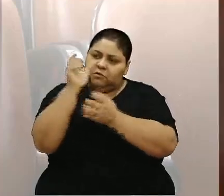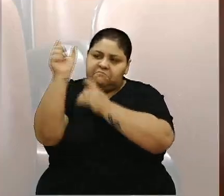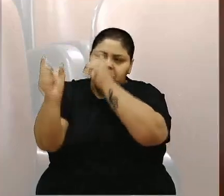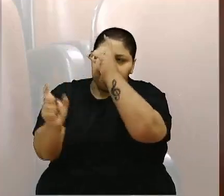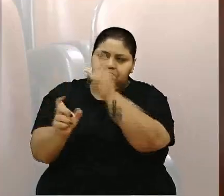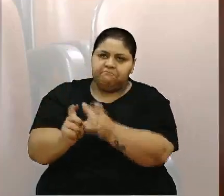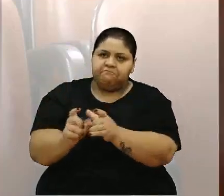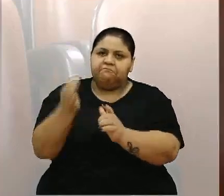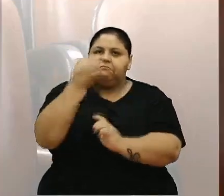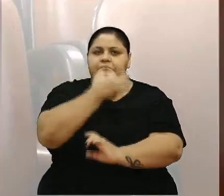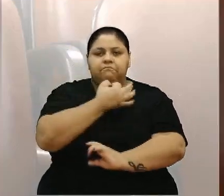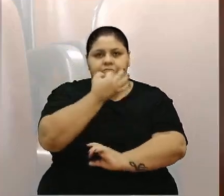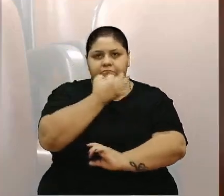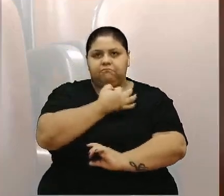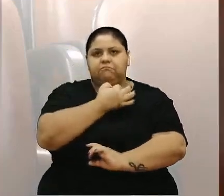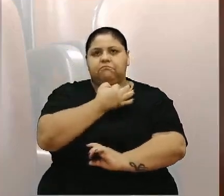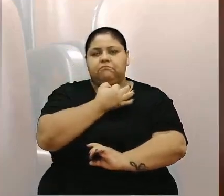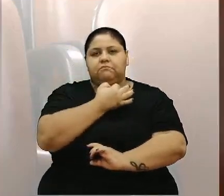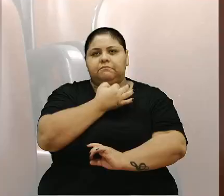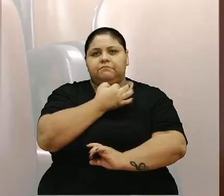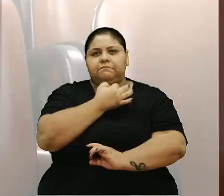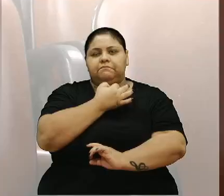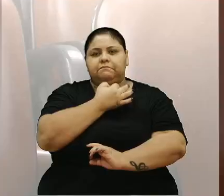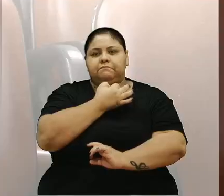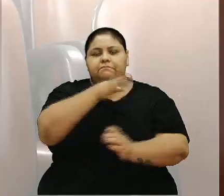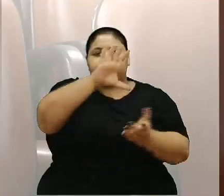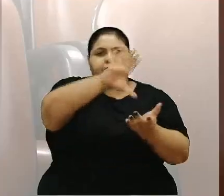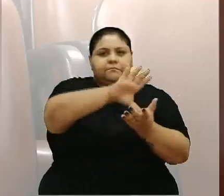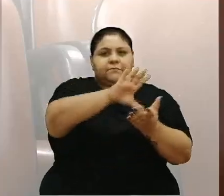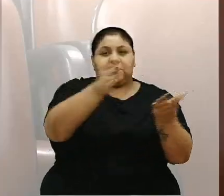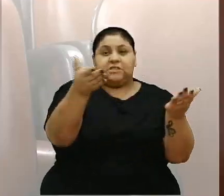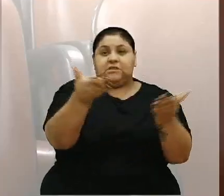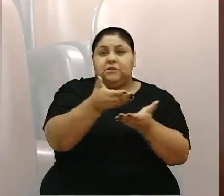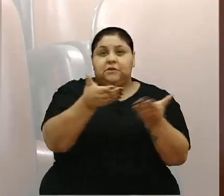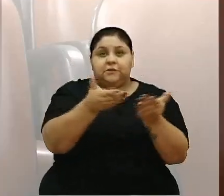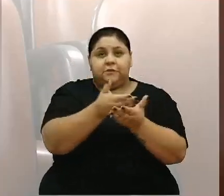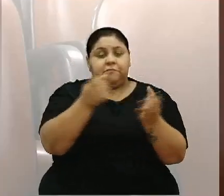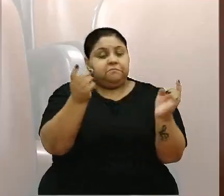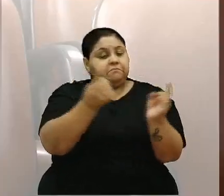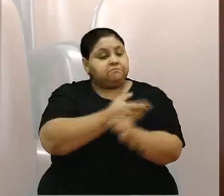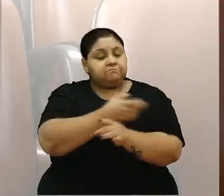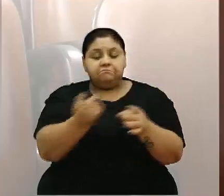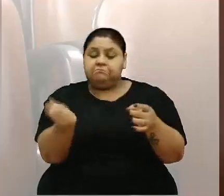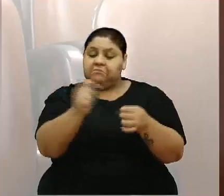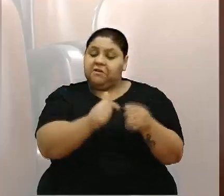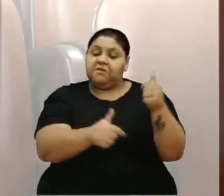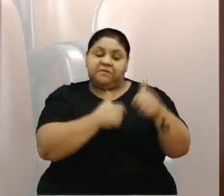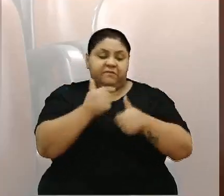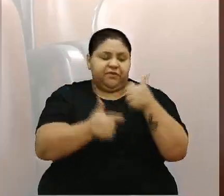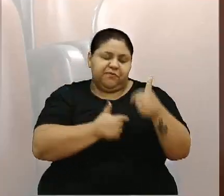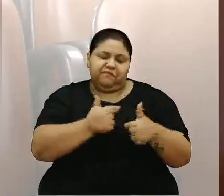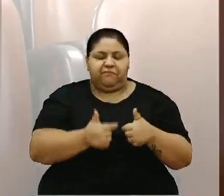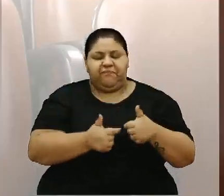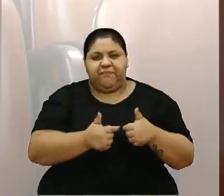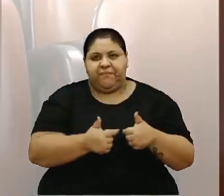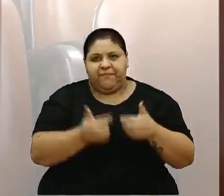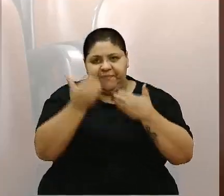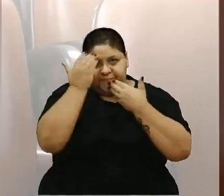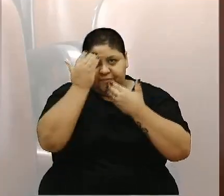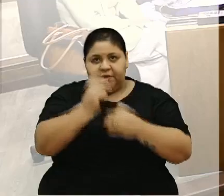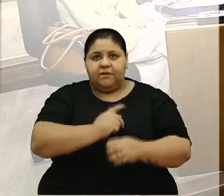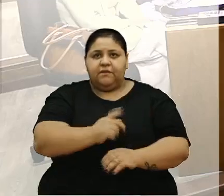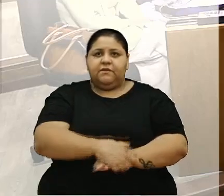de Caxias do Sul que estão procurando as praças, já estão todo ativo de novo, estão voltando à sua... Obrigado,